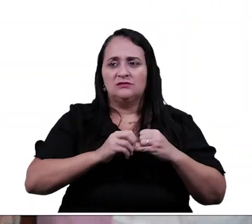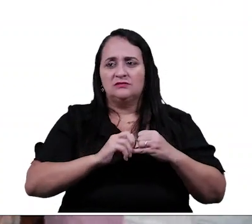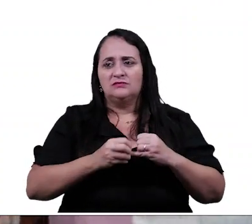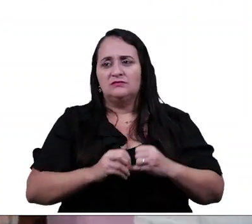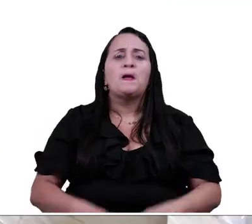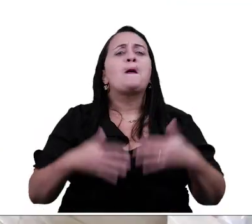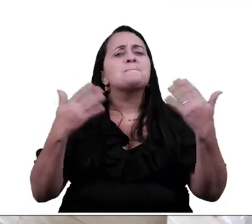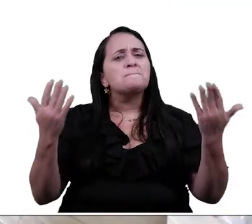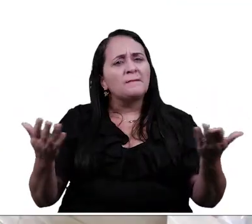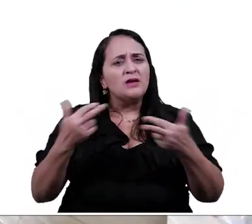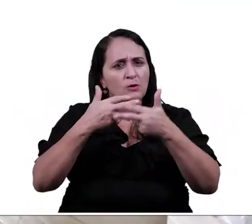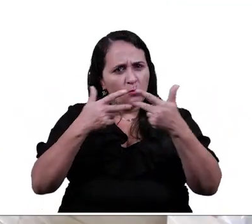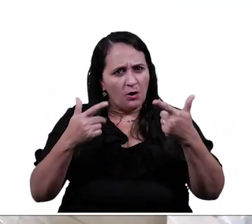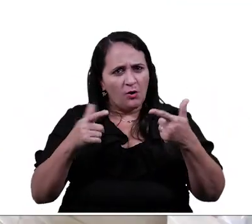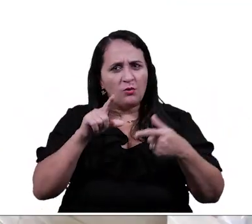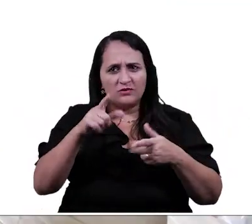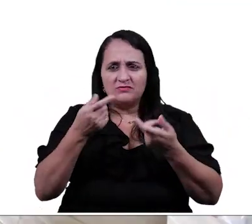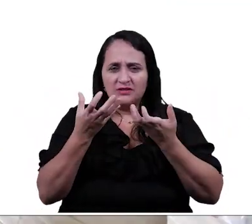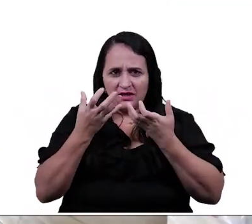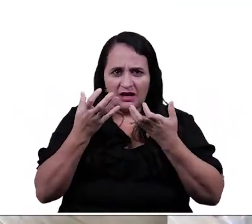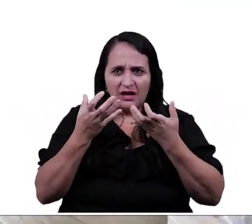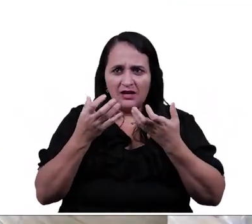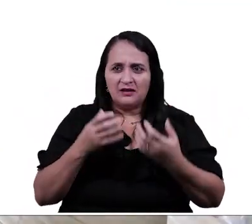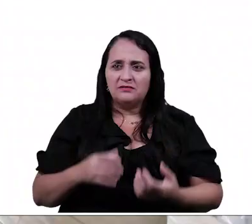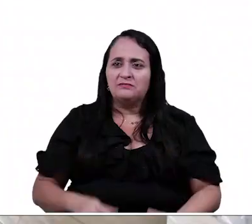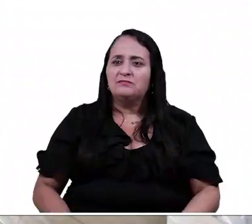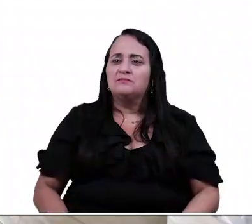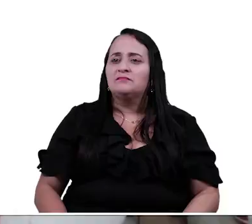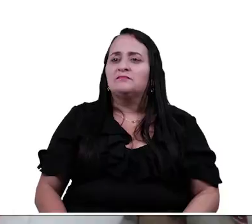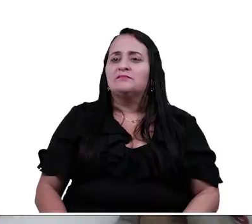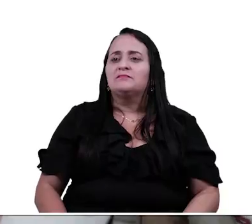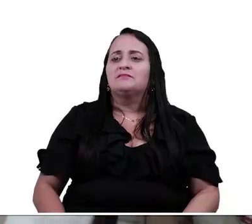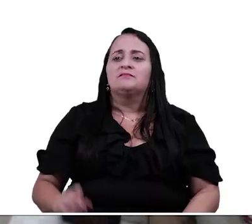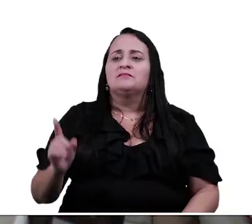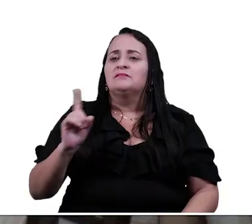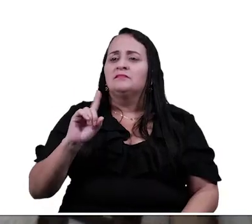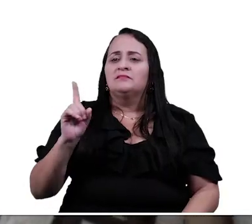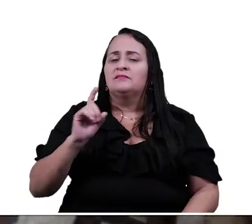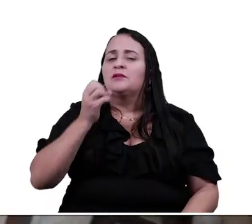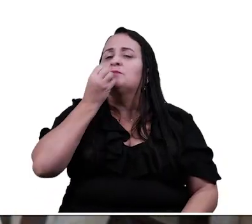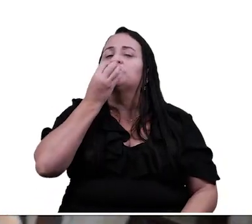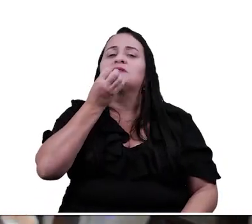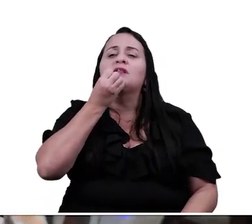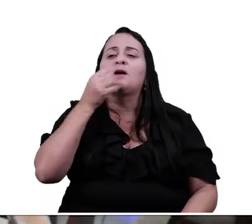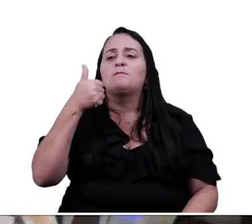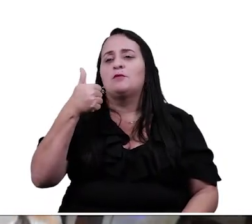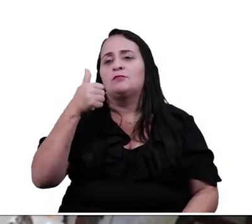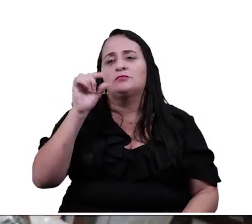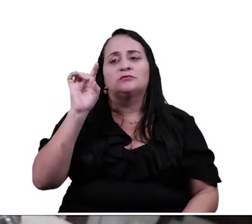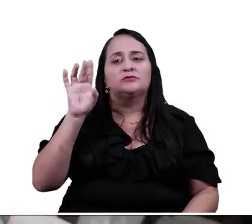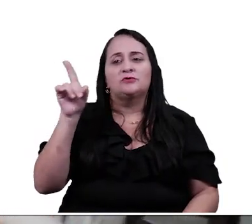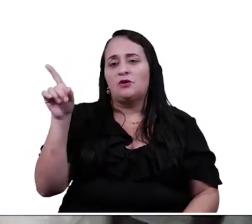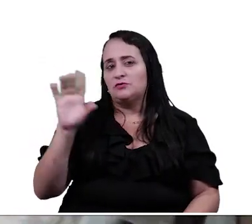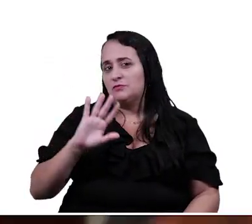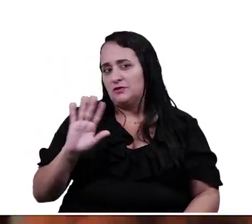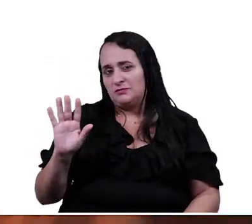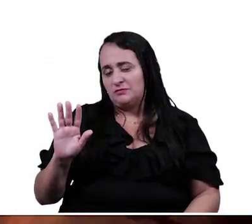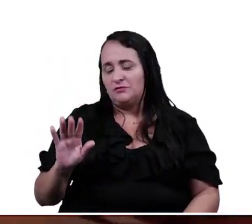favor. Mais alguma coisa, senhoras? Não, só isso mesmo.